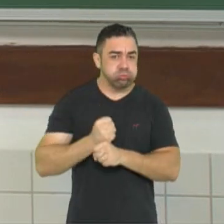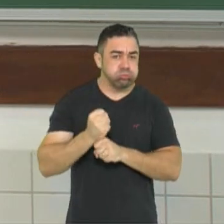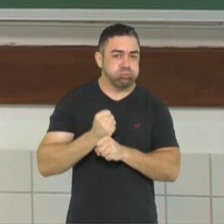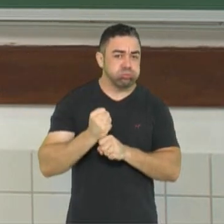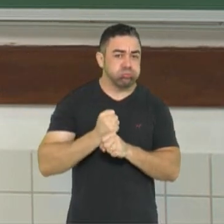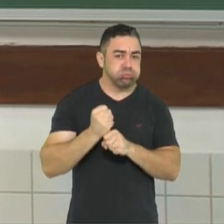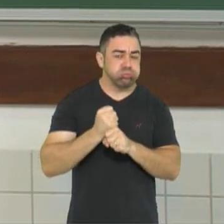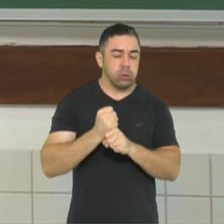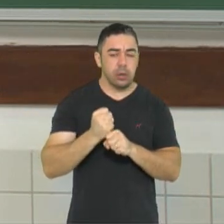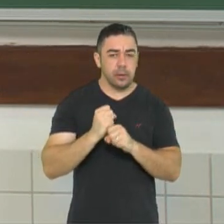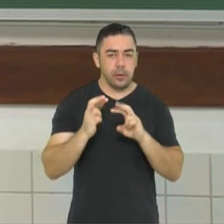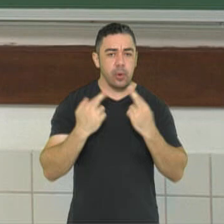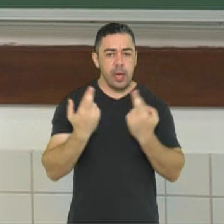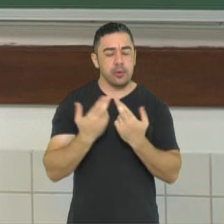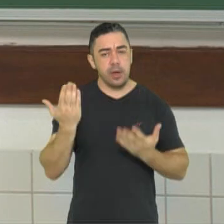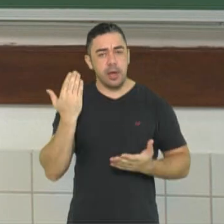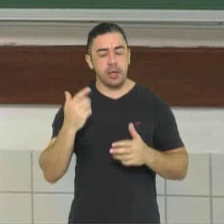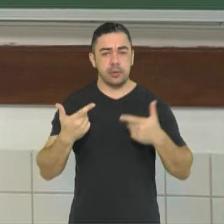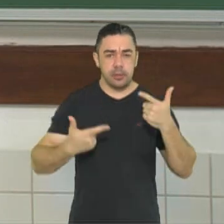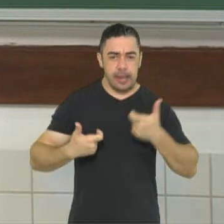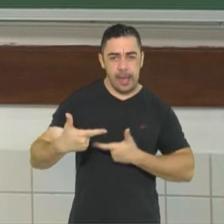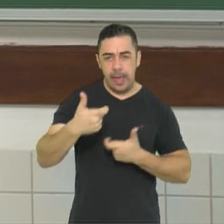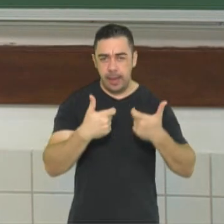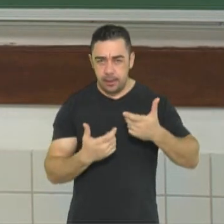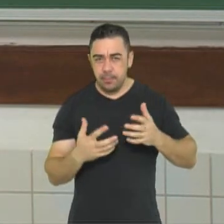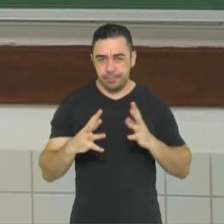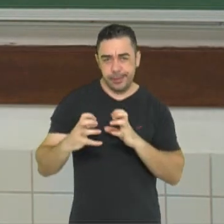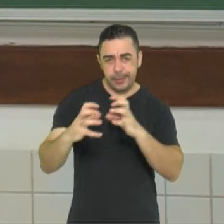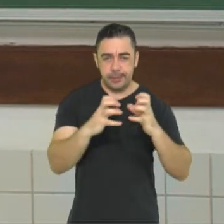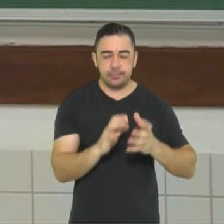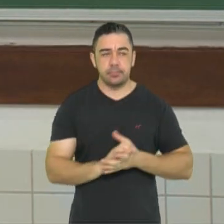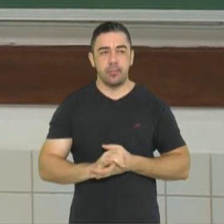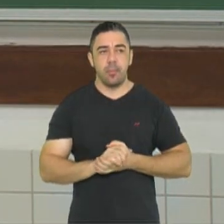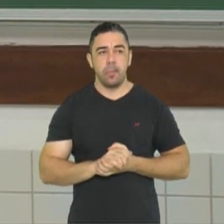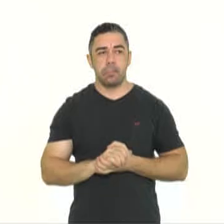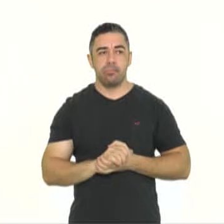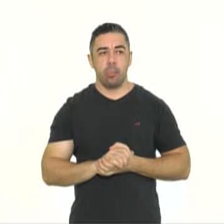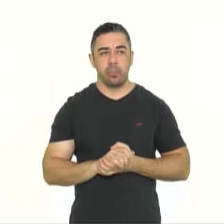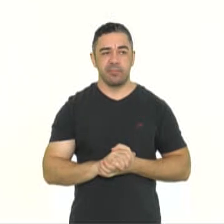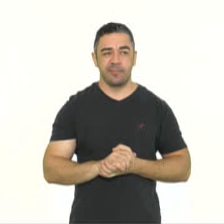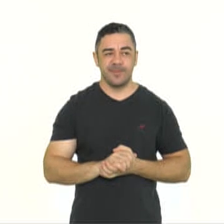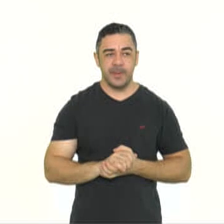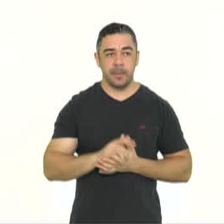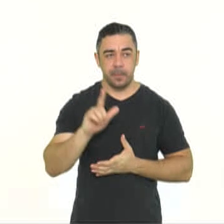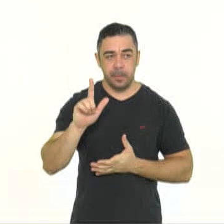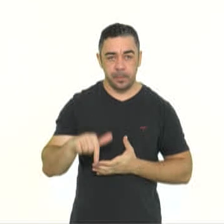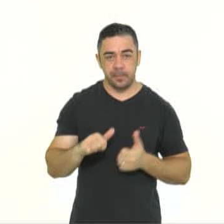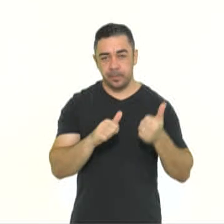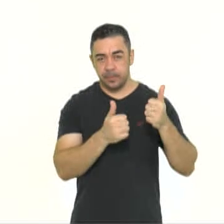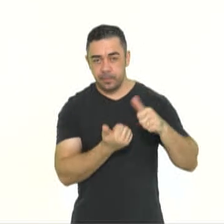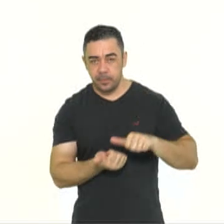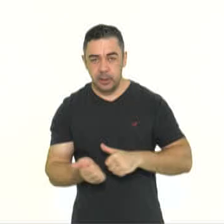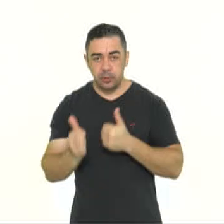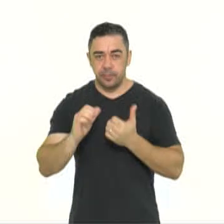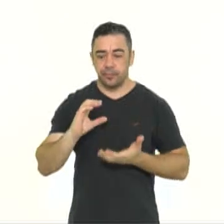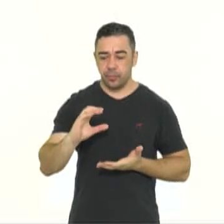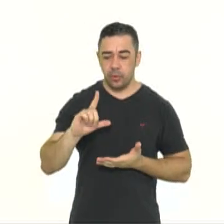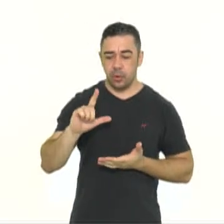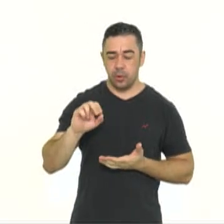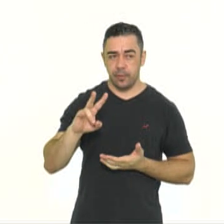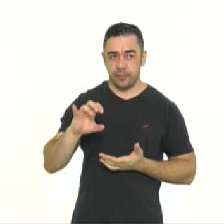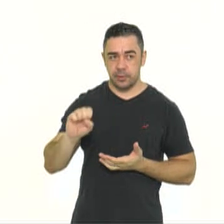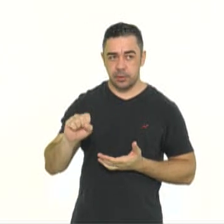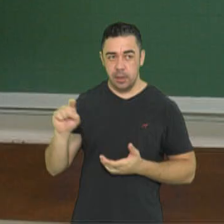reinos, tanto estáveis, inclusive. Vamos lá? Batismo de Clóvis. Esse, vamos pensar